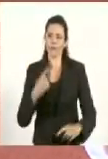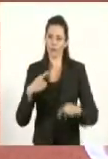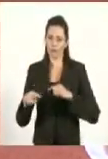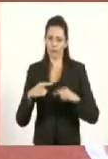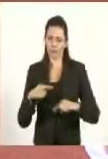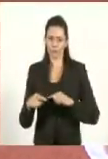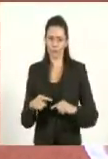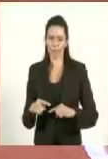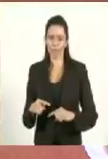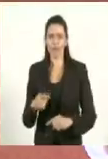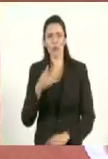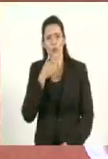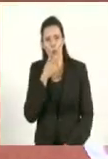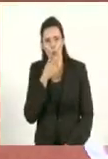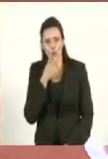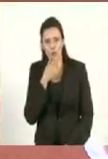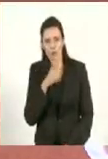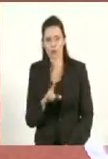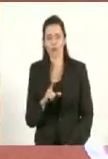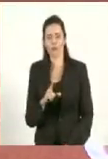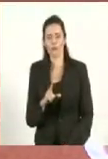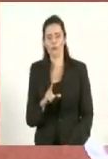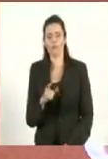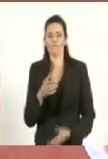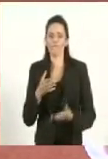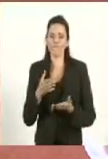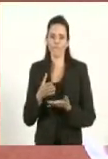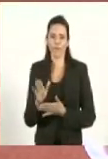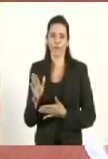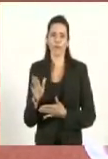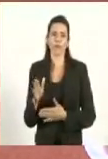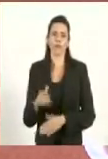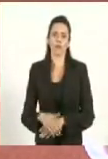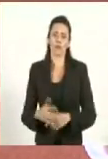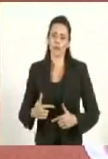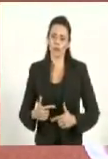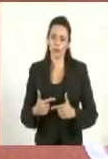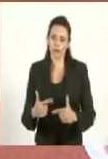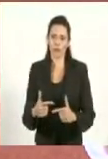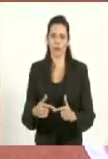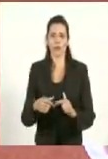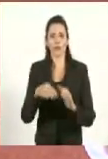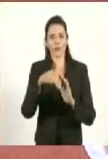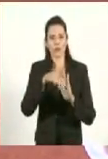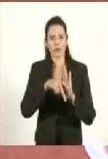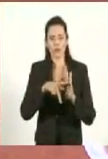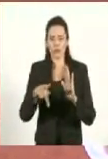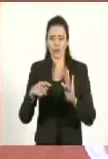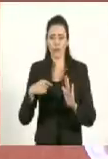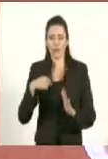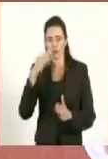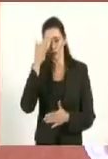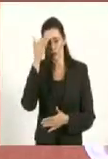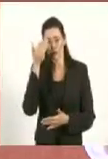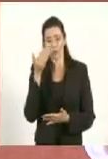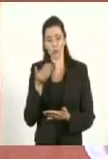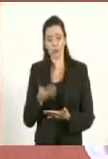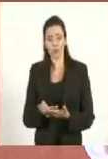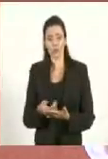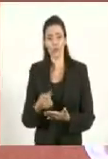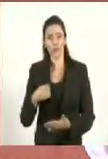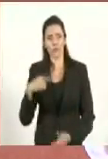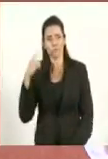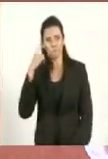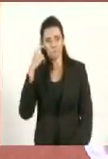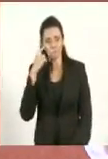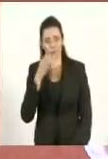nós conseguimos avançar realmente na efetividade das medidas provisórias. Eu acredito, até por força das